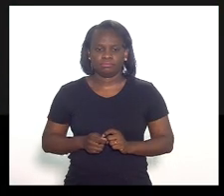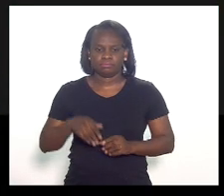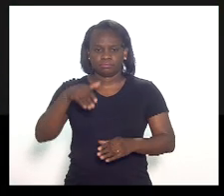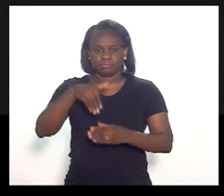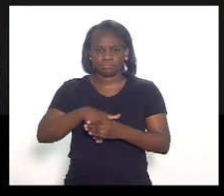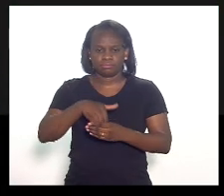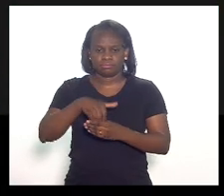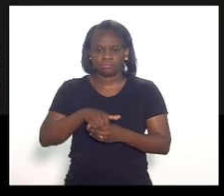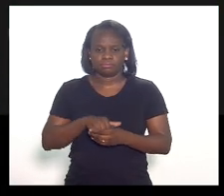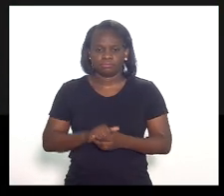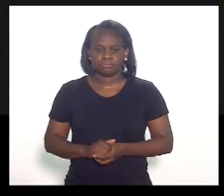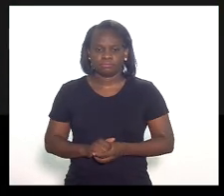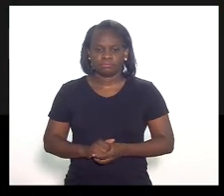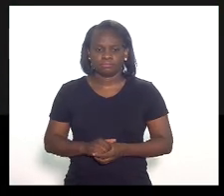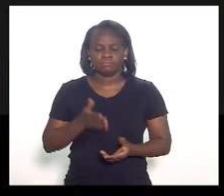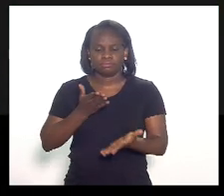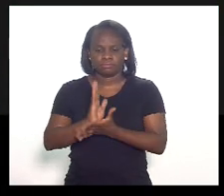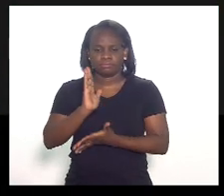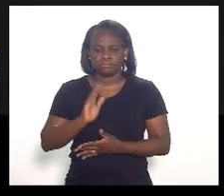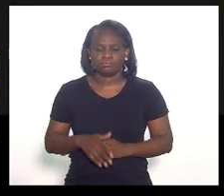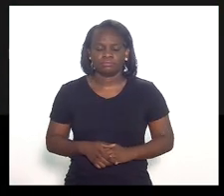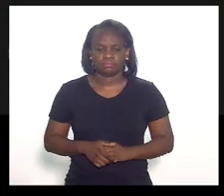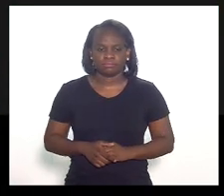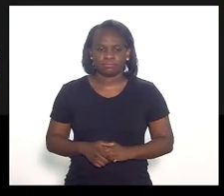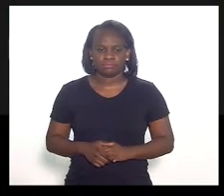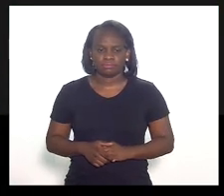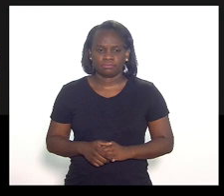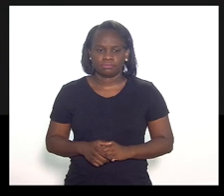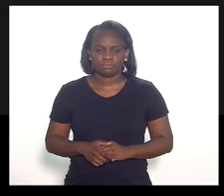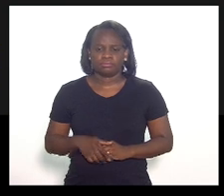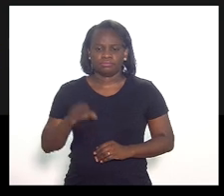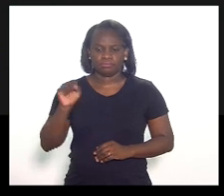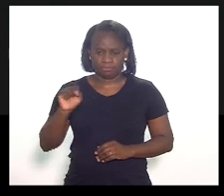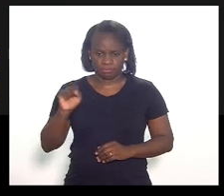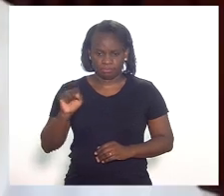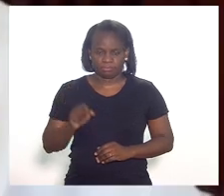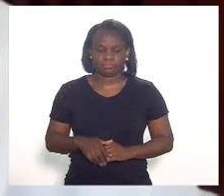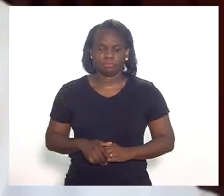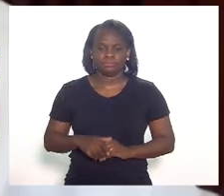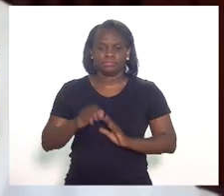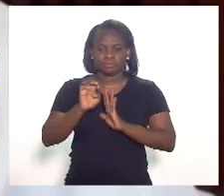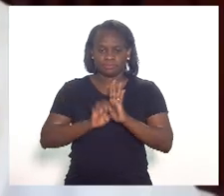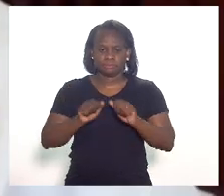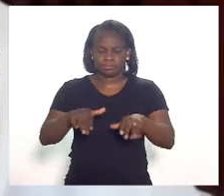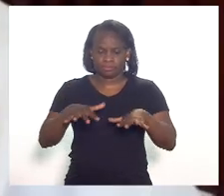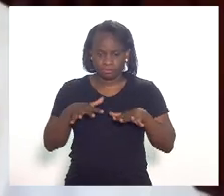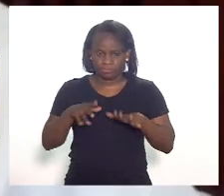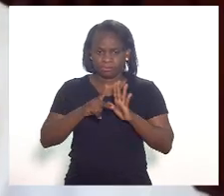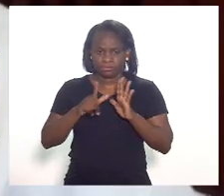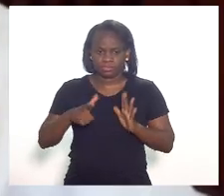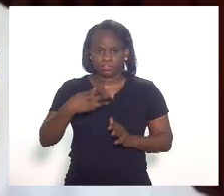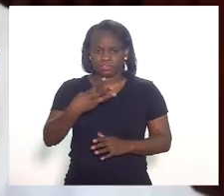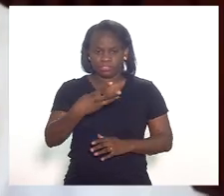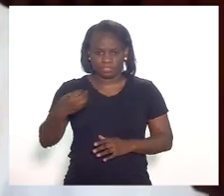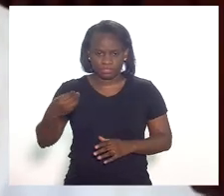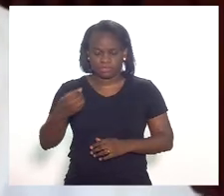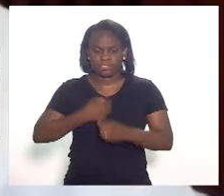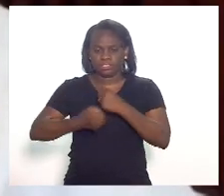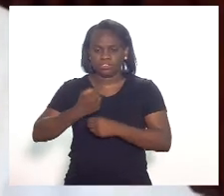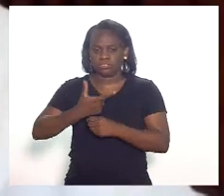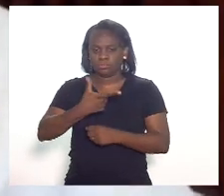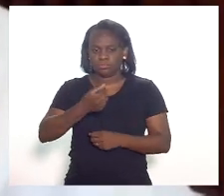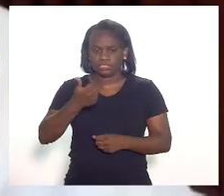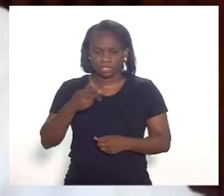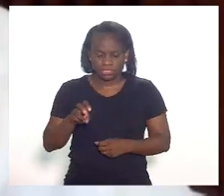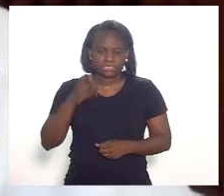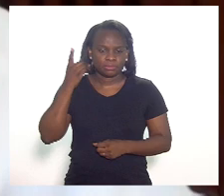em votação, aprovado. 8. Emendas de plenário ao projeto de lei 300 de 2015, autoria do